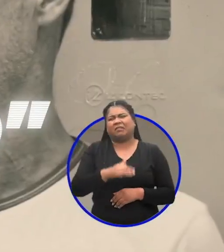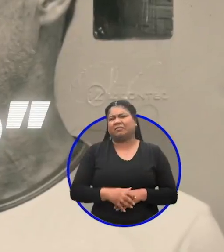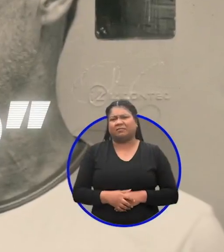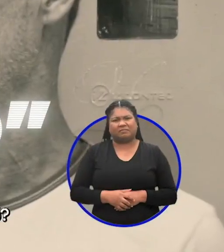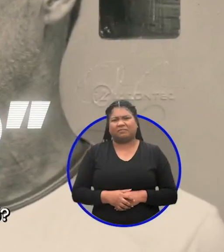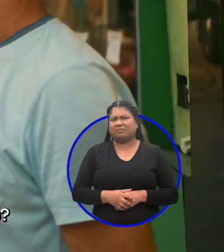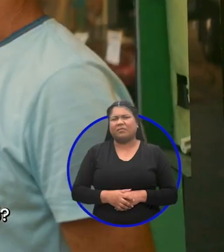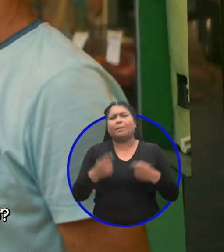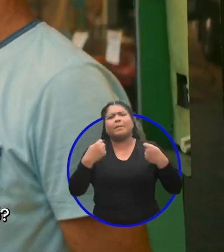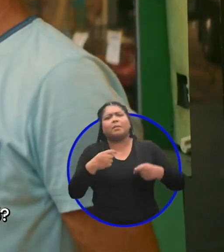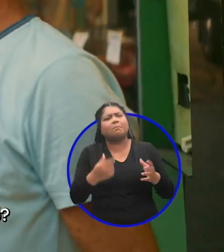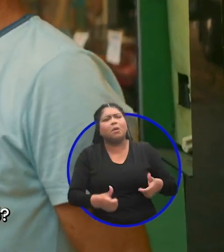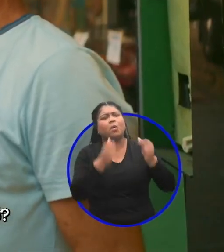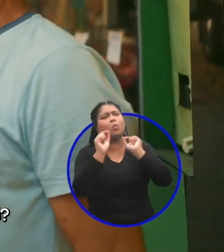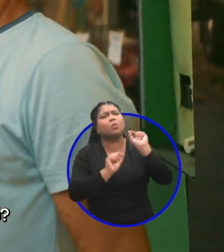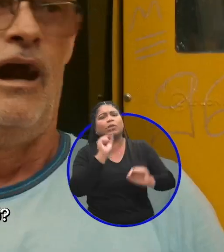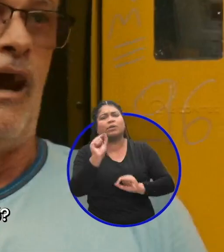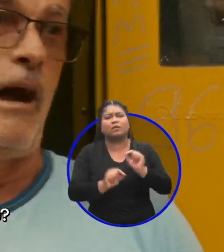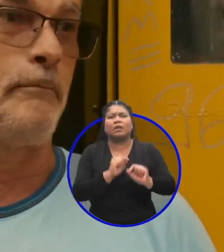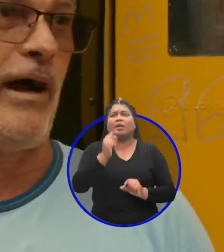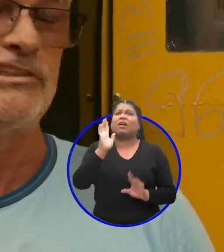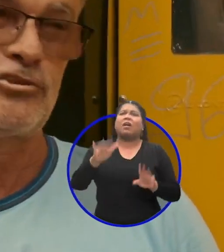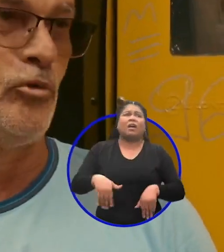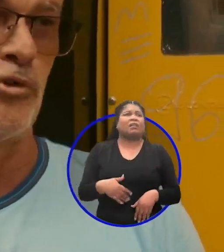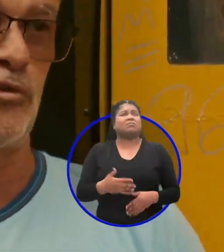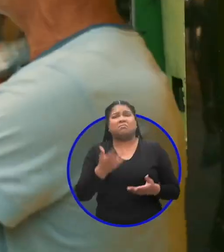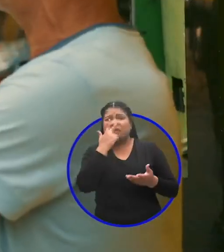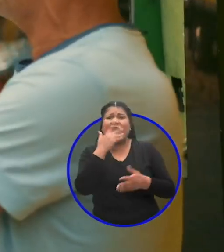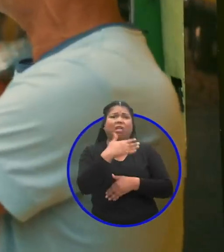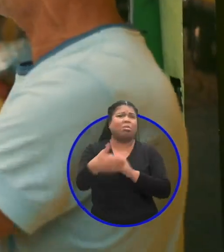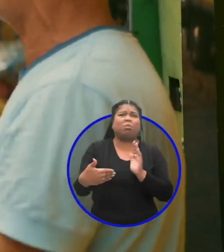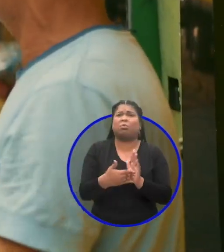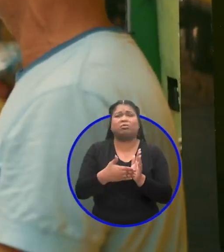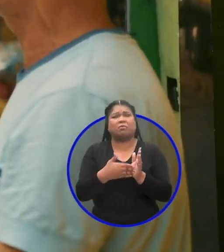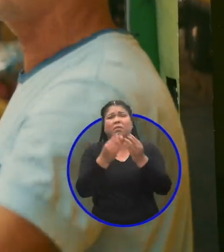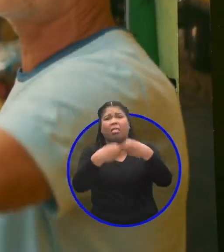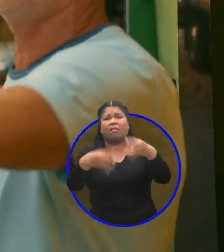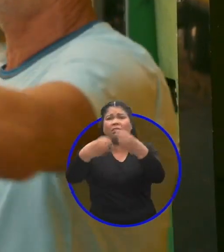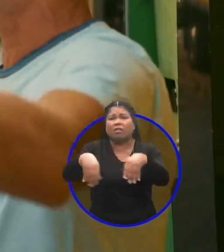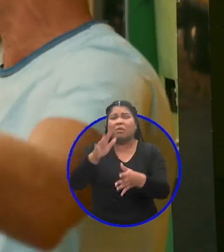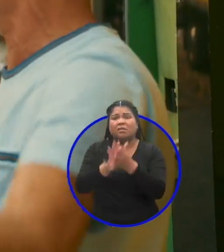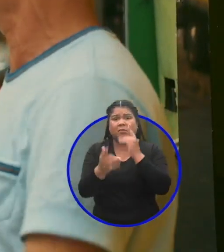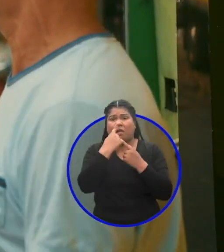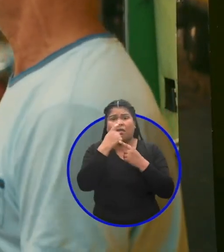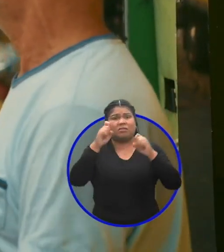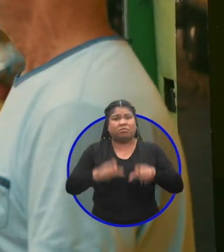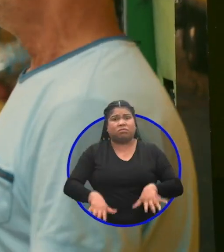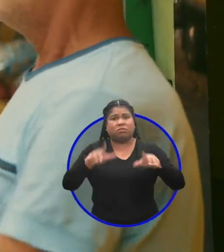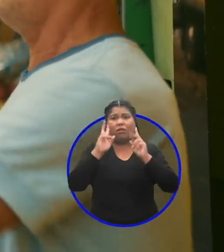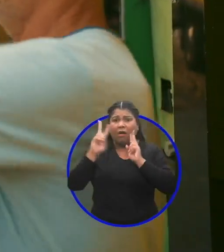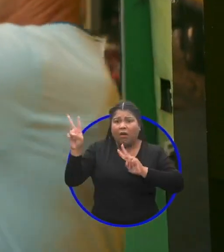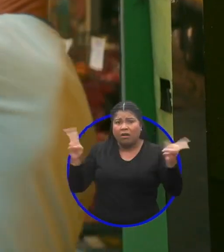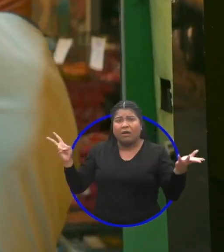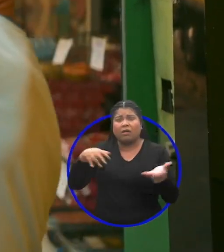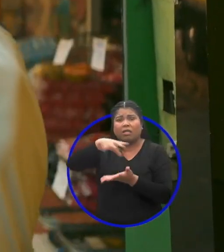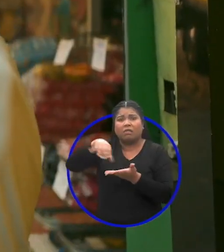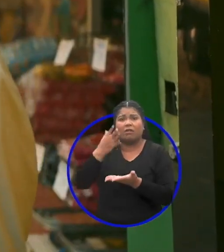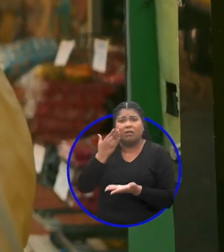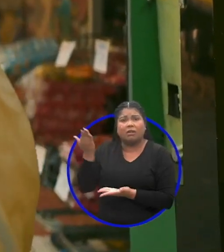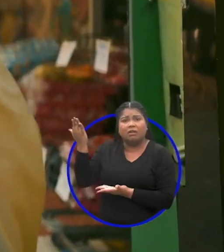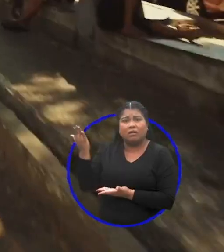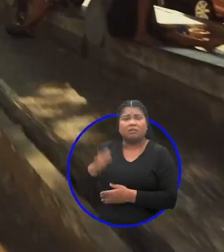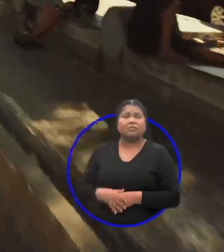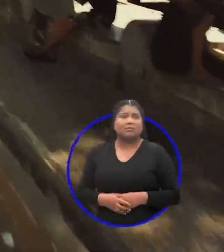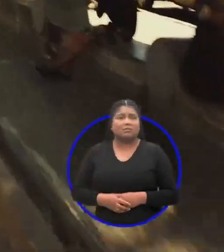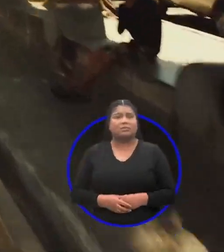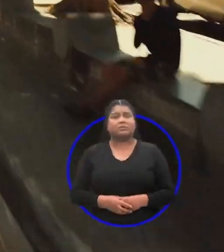acabado. O que precisa melhorar aqui no centro? Tudo, hein? Rapaz, tudo. Nossa cidade acabou. O centro de Manaus virou uma lixeira. Olha aí nossas praças como